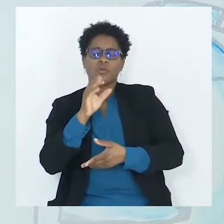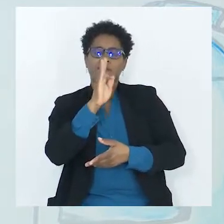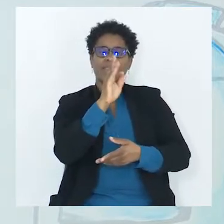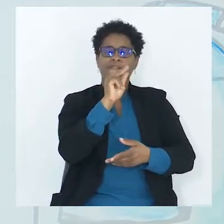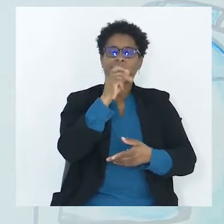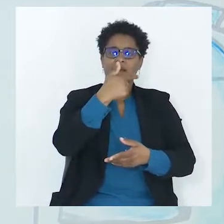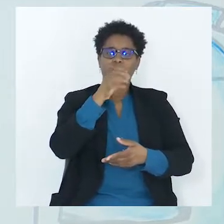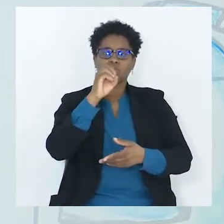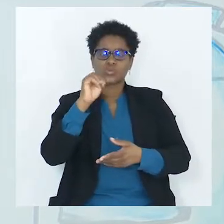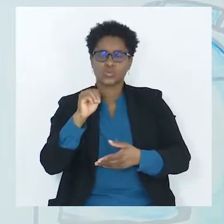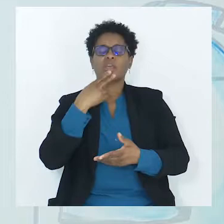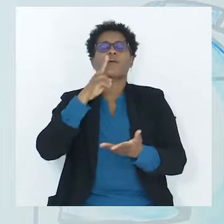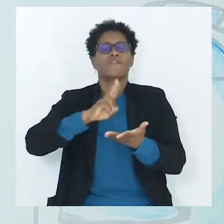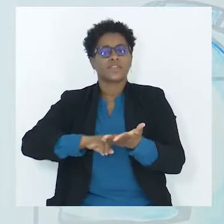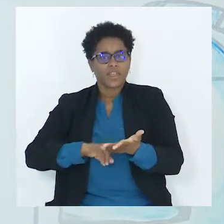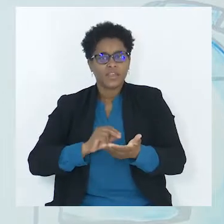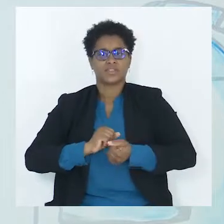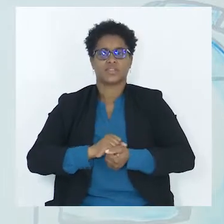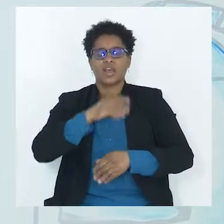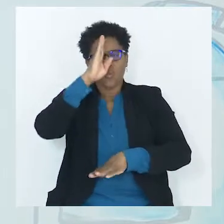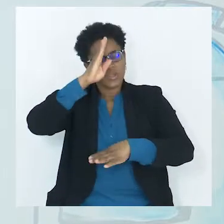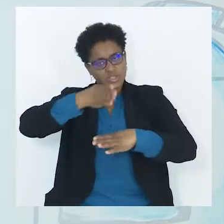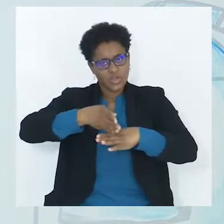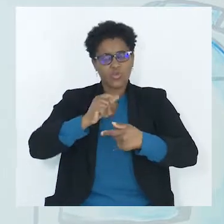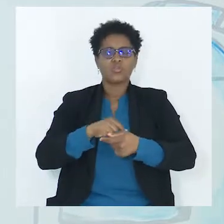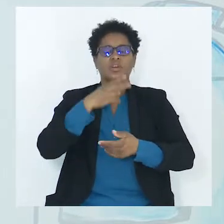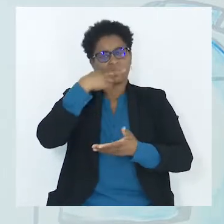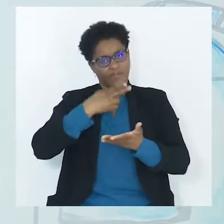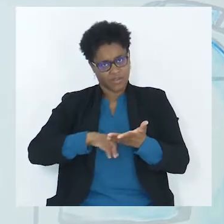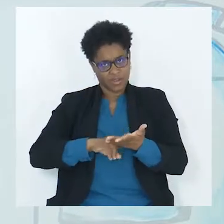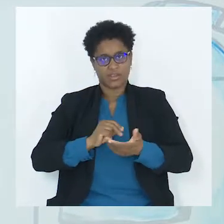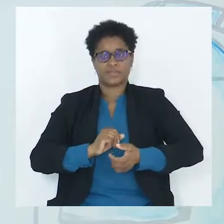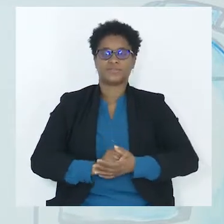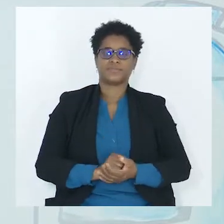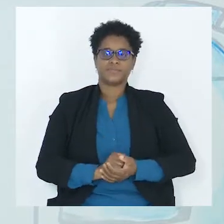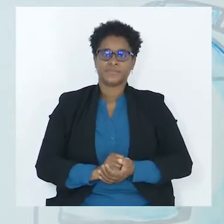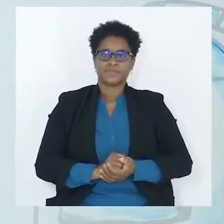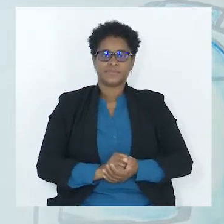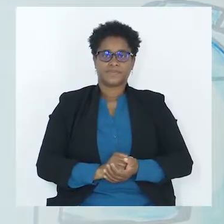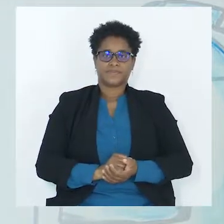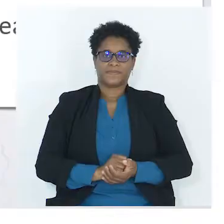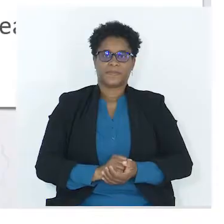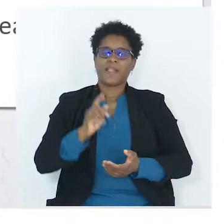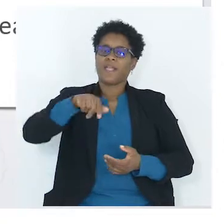chamamos de factos. Porque é verdade. Aconteceu de facto.